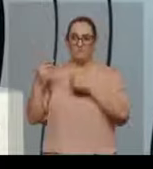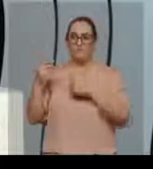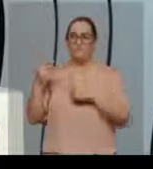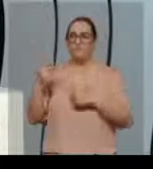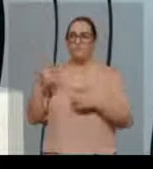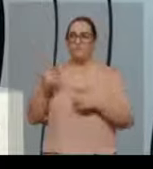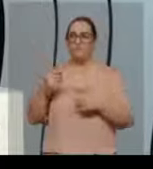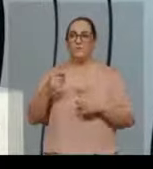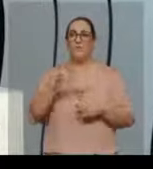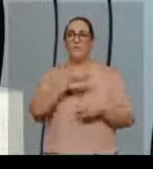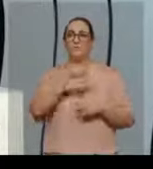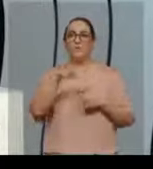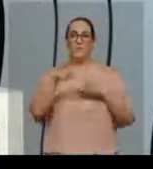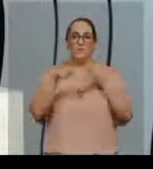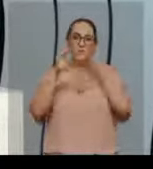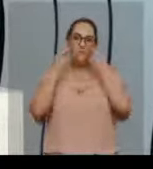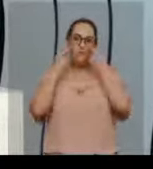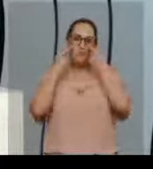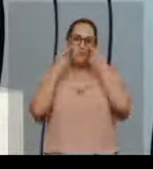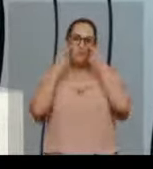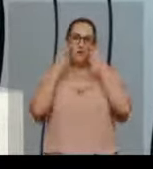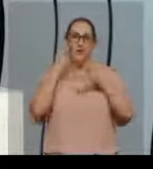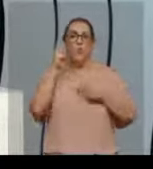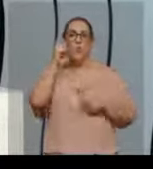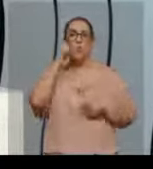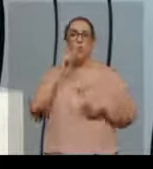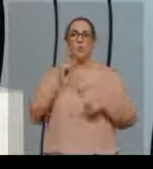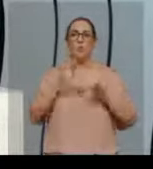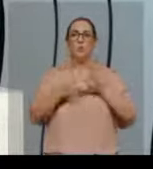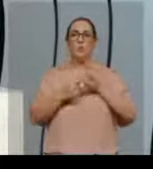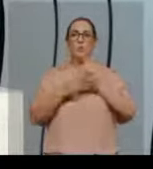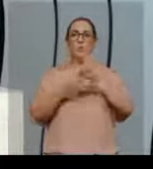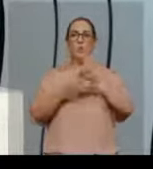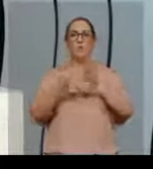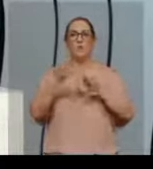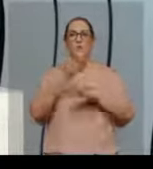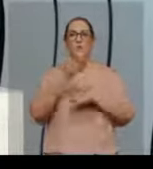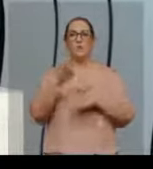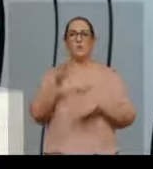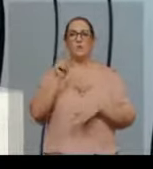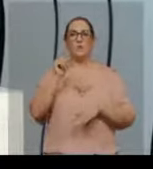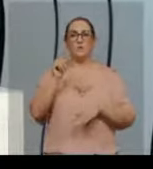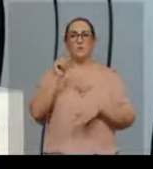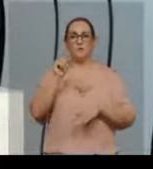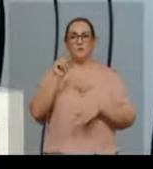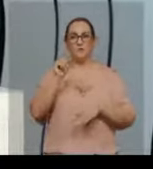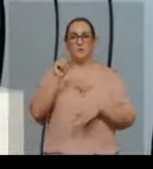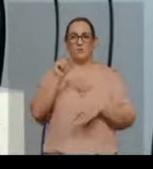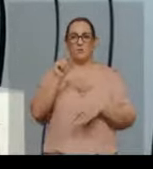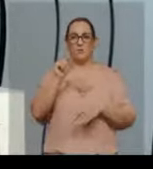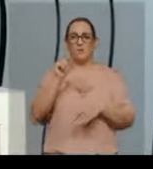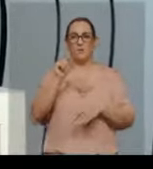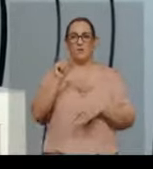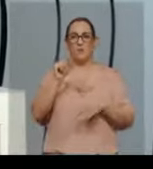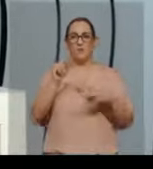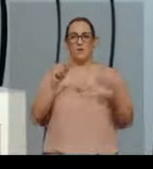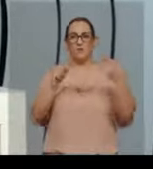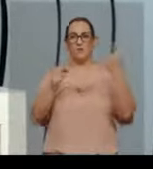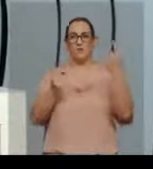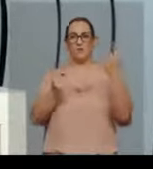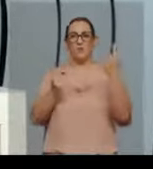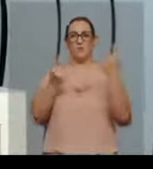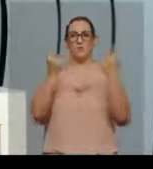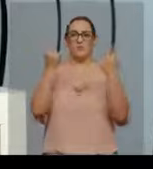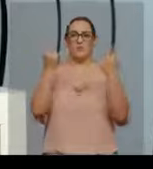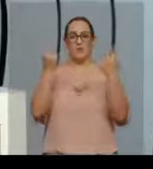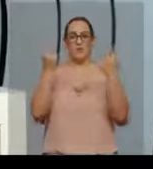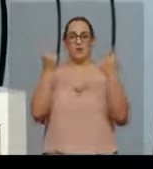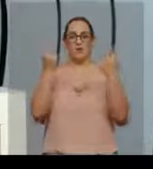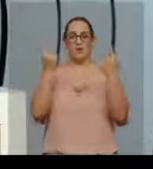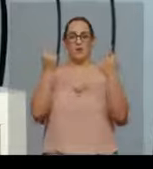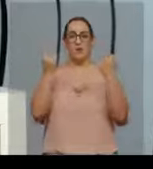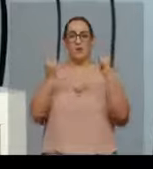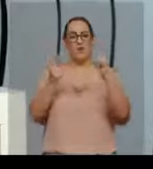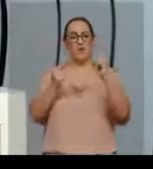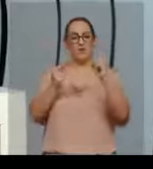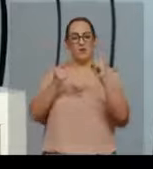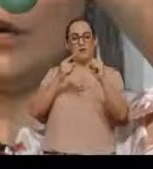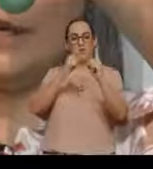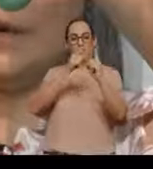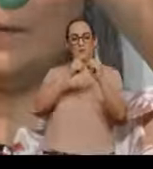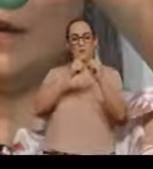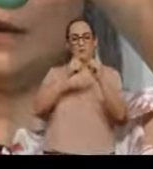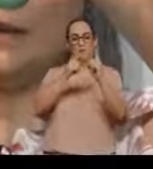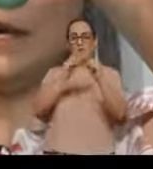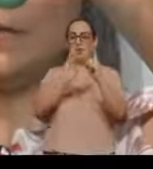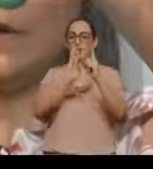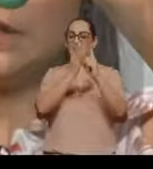Eu consigo mostrar para vocês que essas substâncias é como se eu tivesse o espelho da outra.